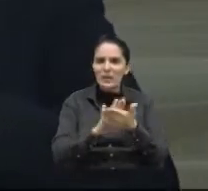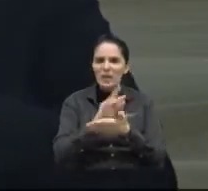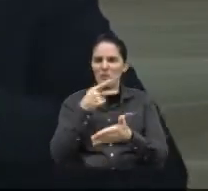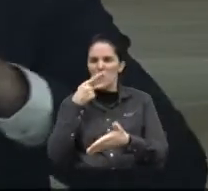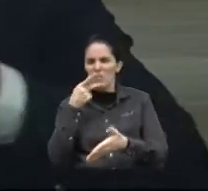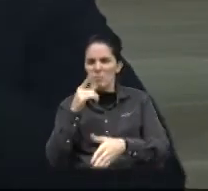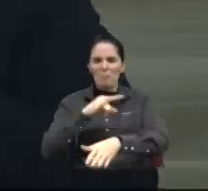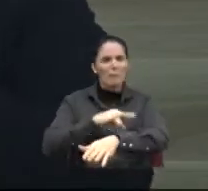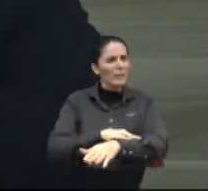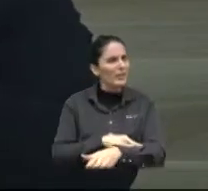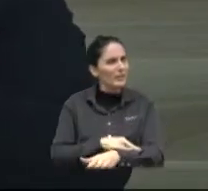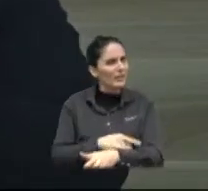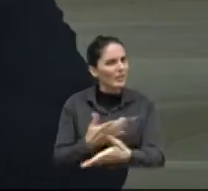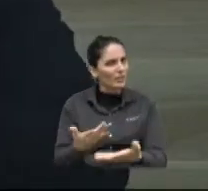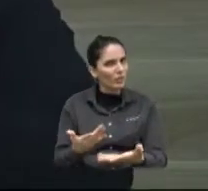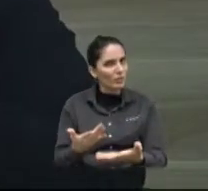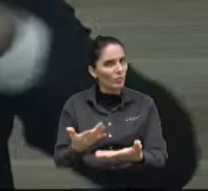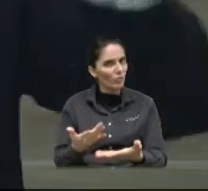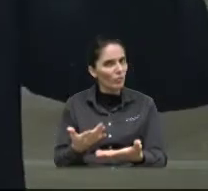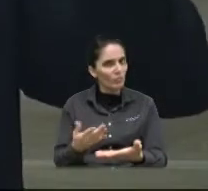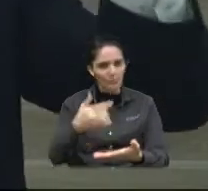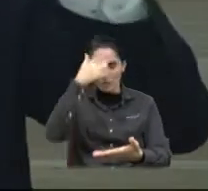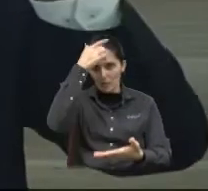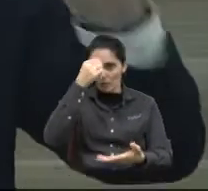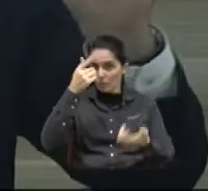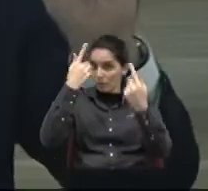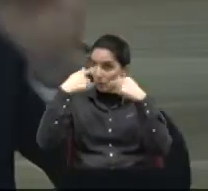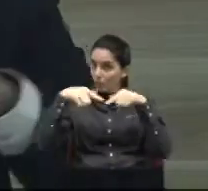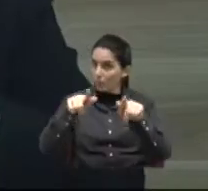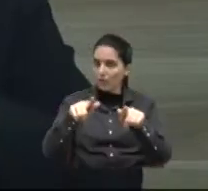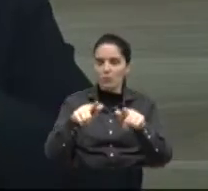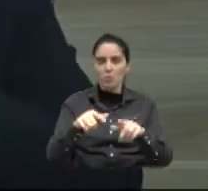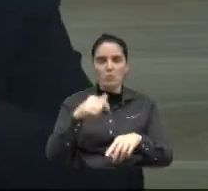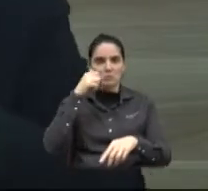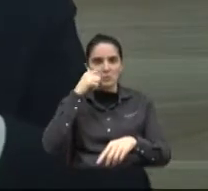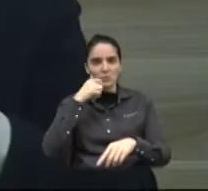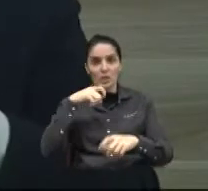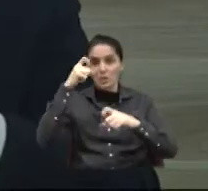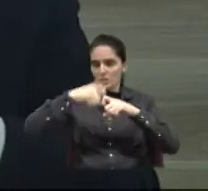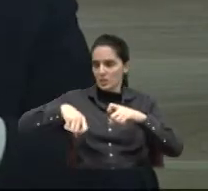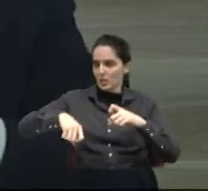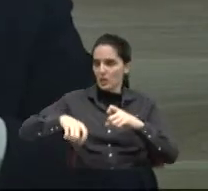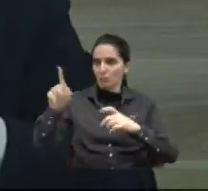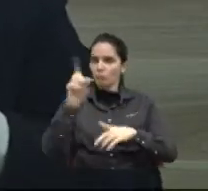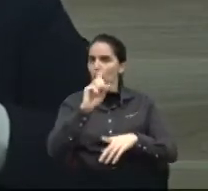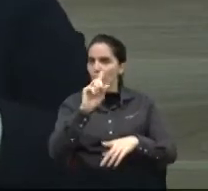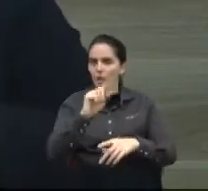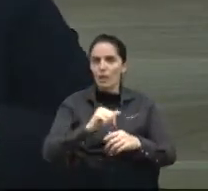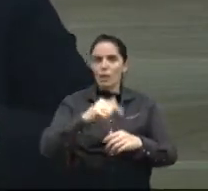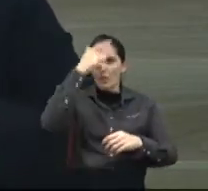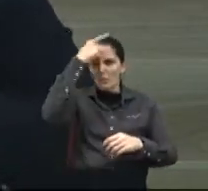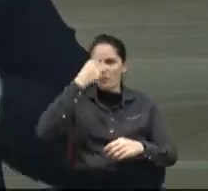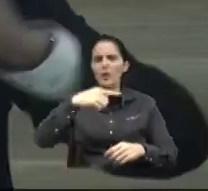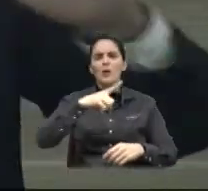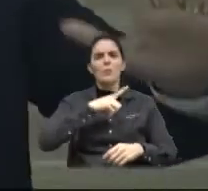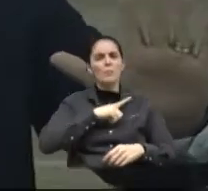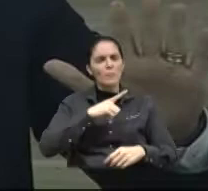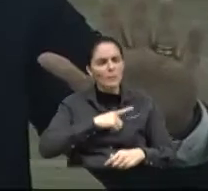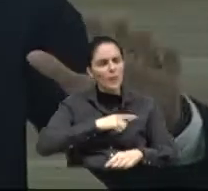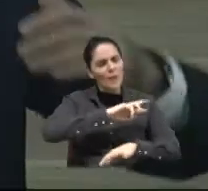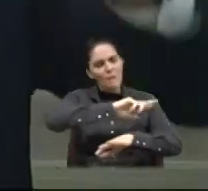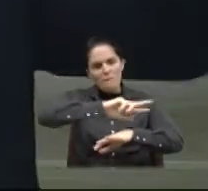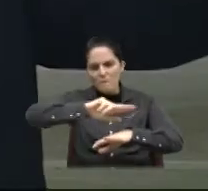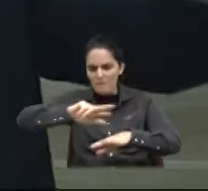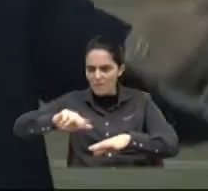veja bem não sou contra a decisão sexual tenho vários amigos vários amigos